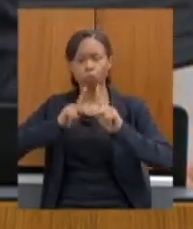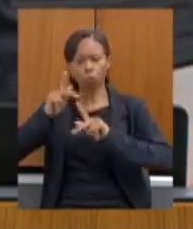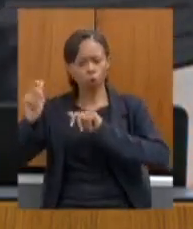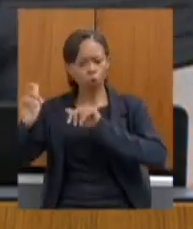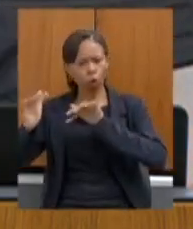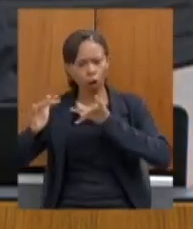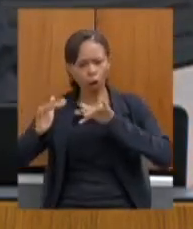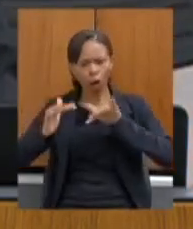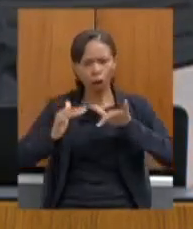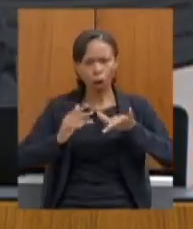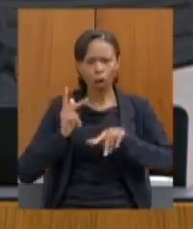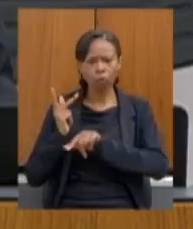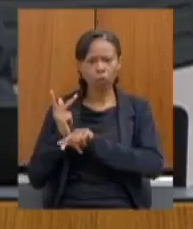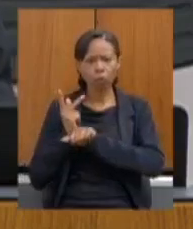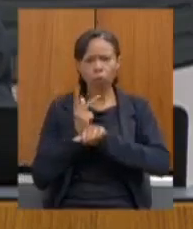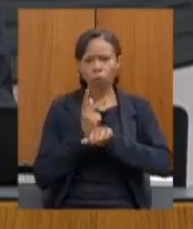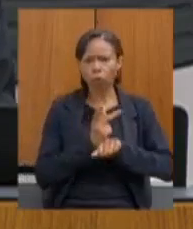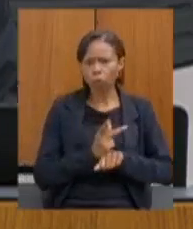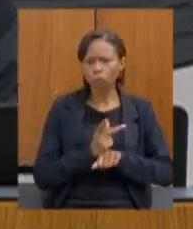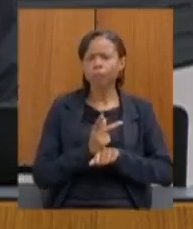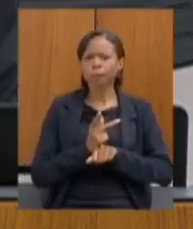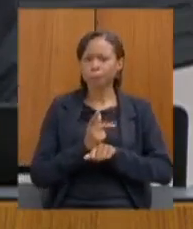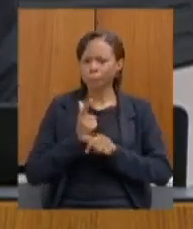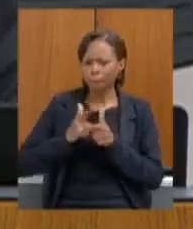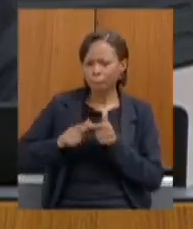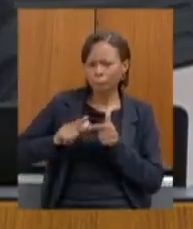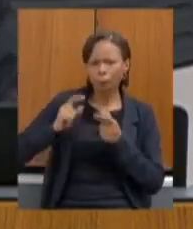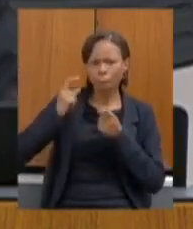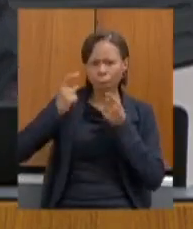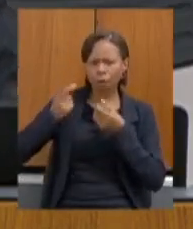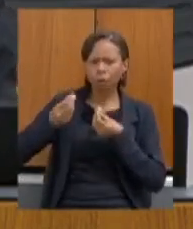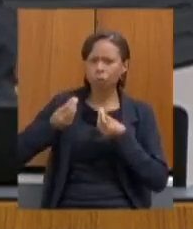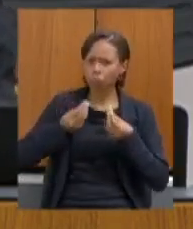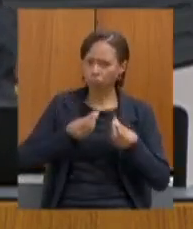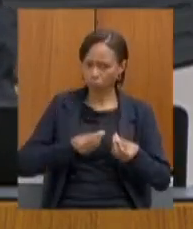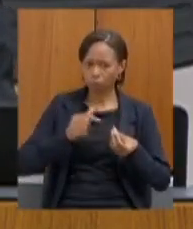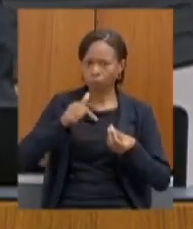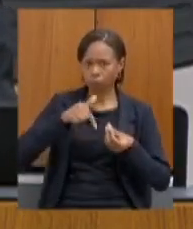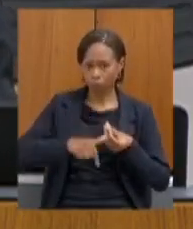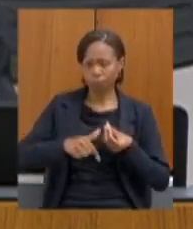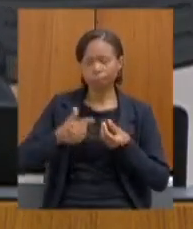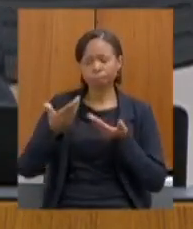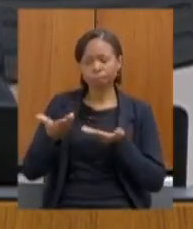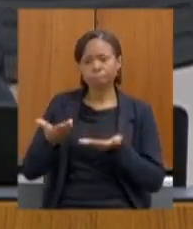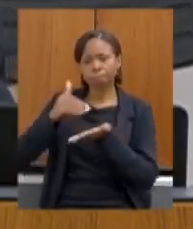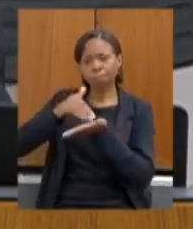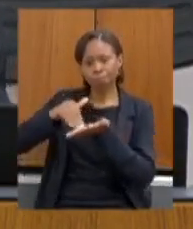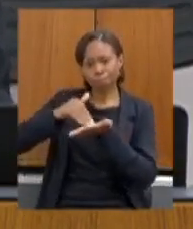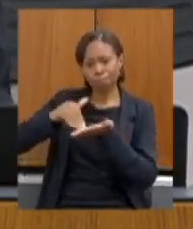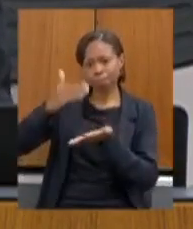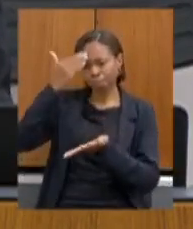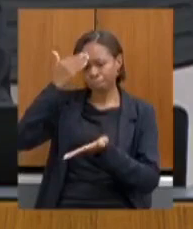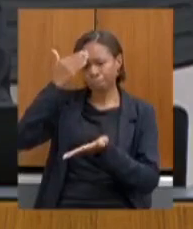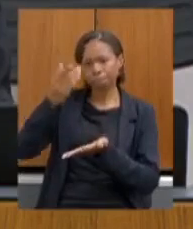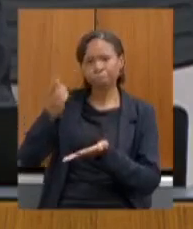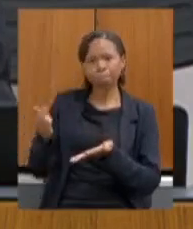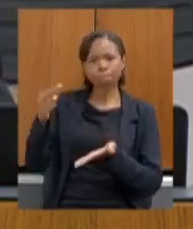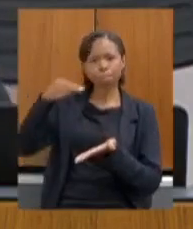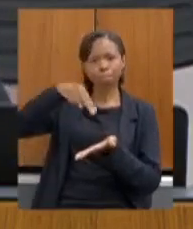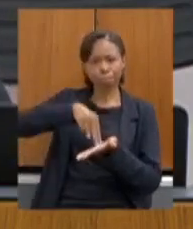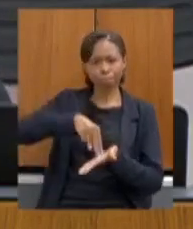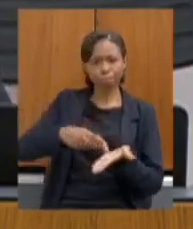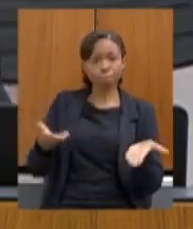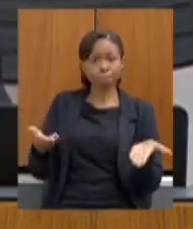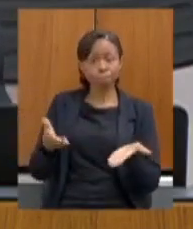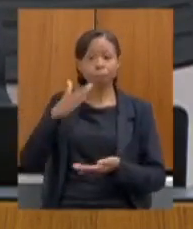para deixar aqui os seus anseios. Agradecer, secretário, a sua presença aqui durante toda essa